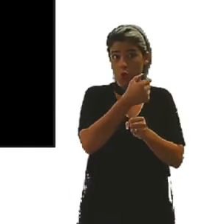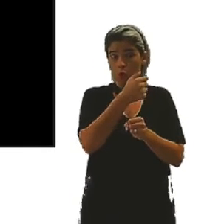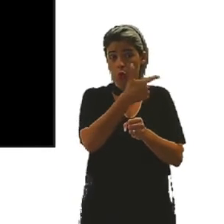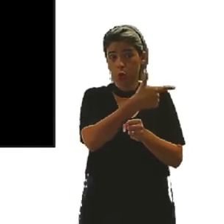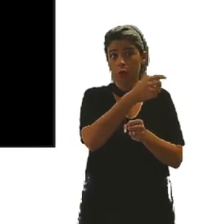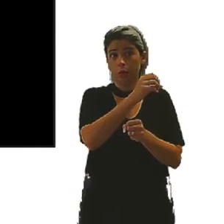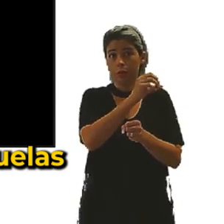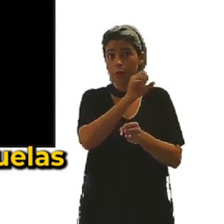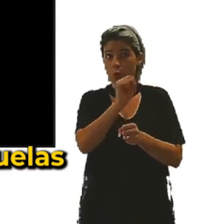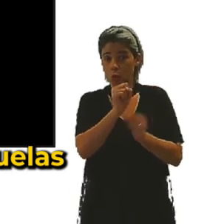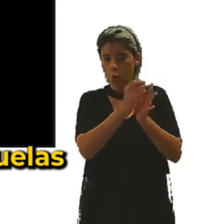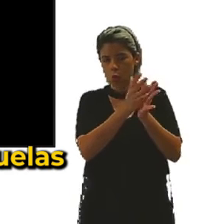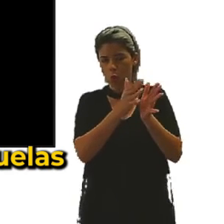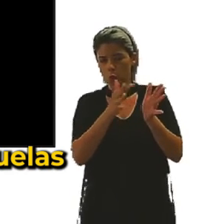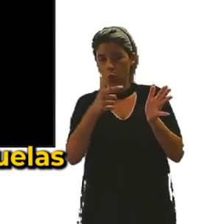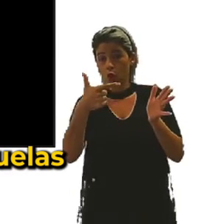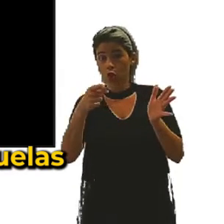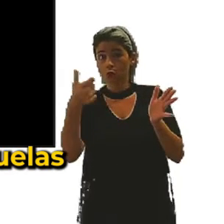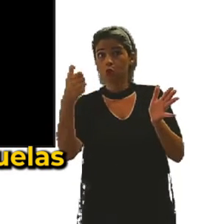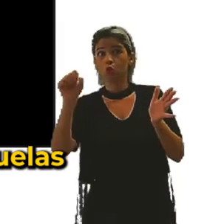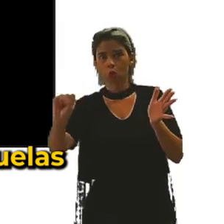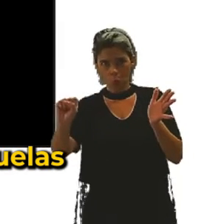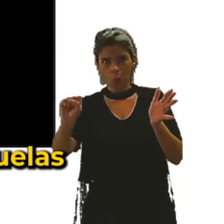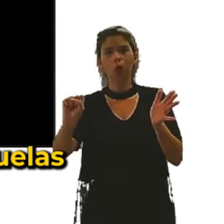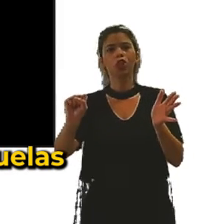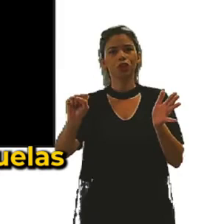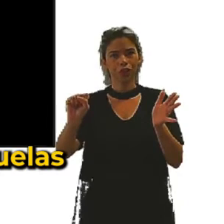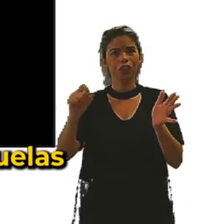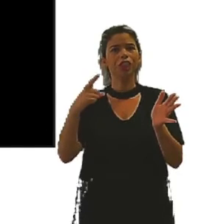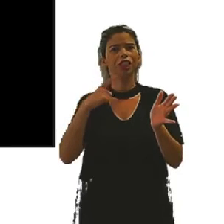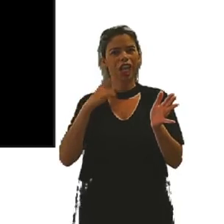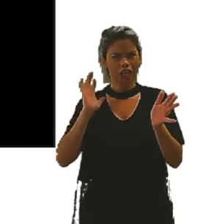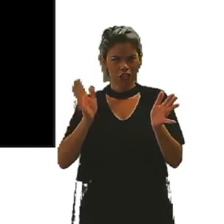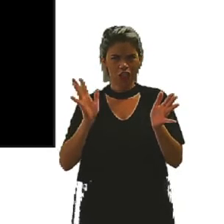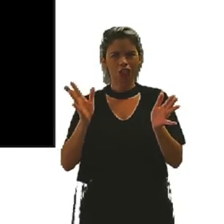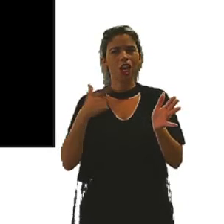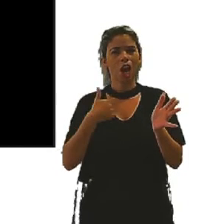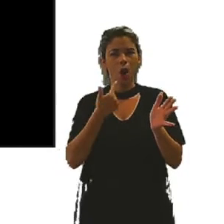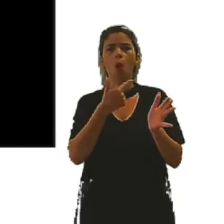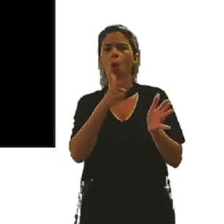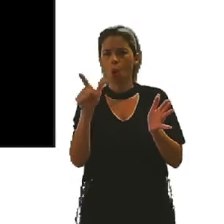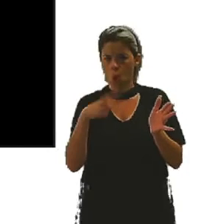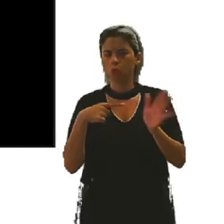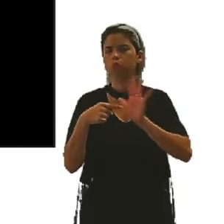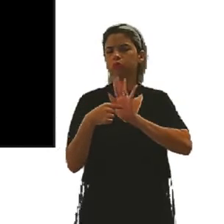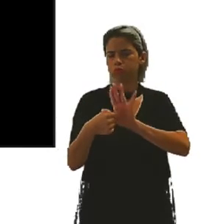2018, isso está espraiado naquelas outras figuras, tá? Mas